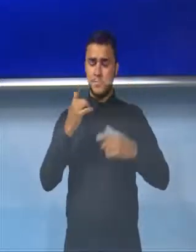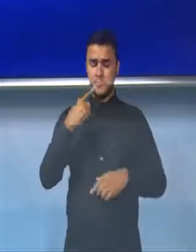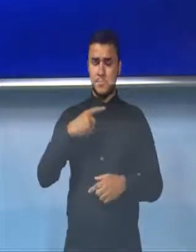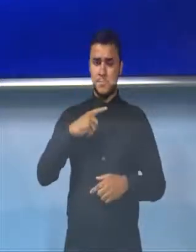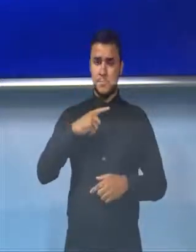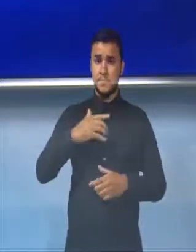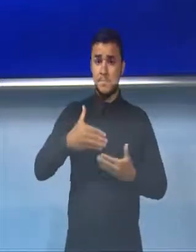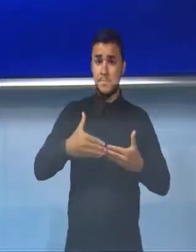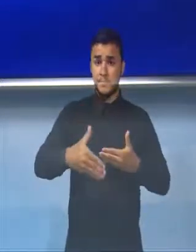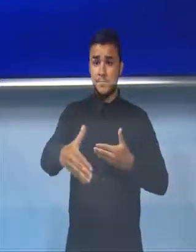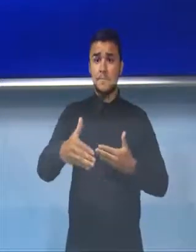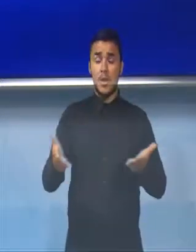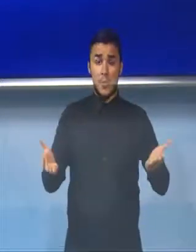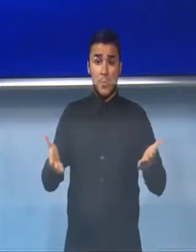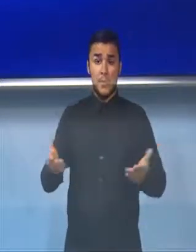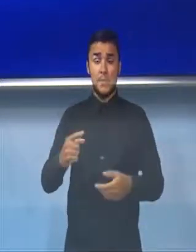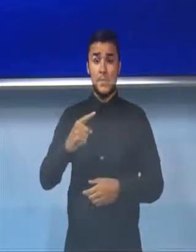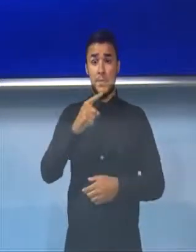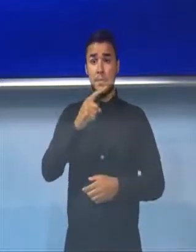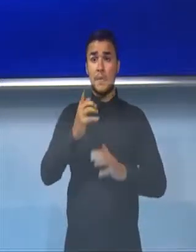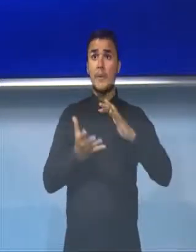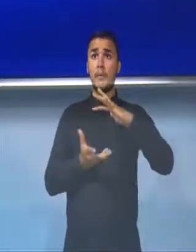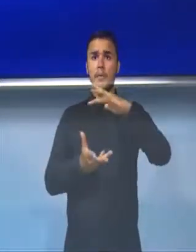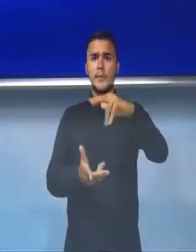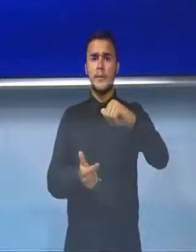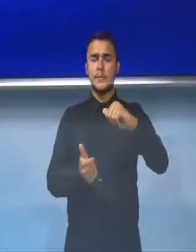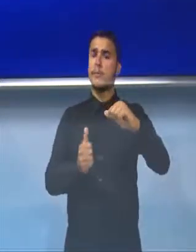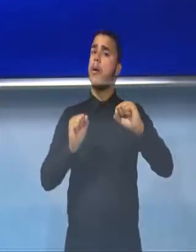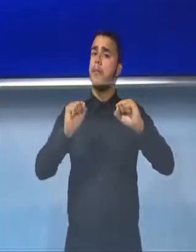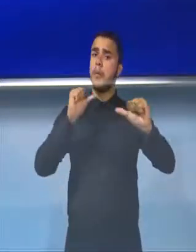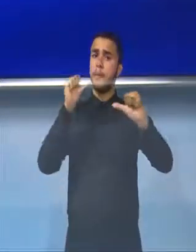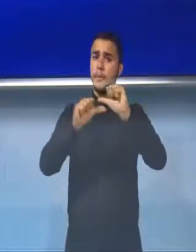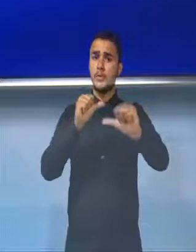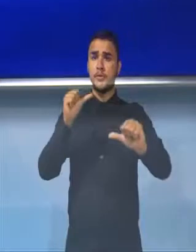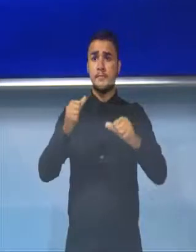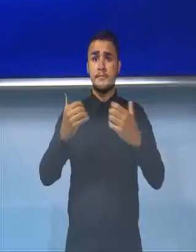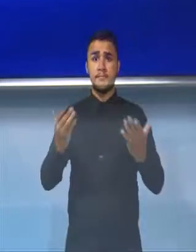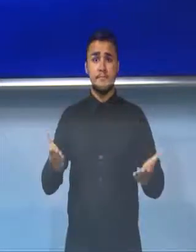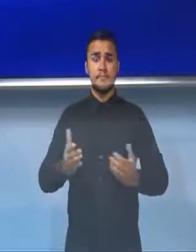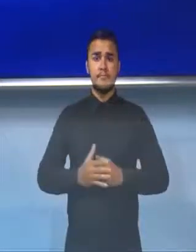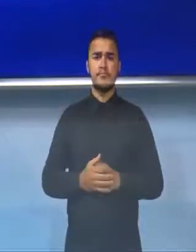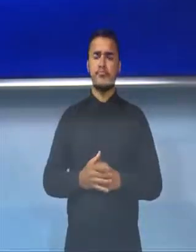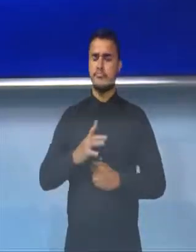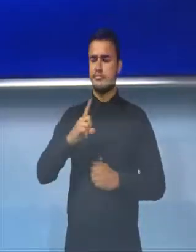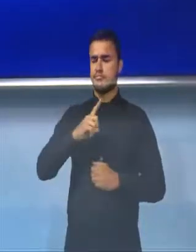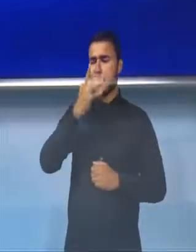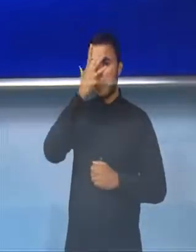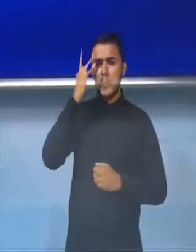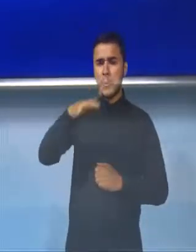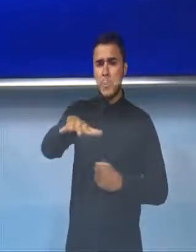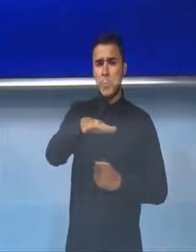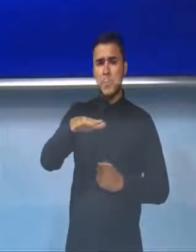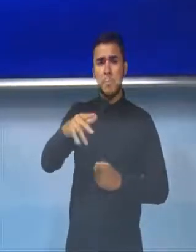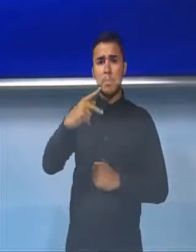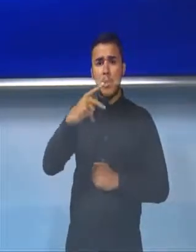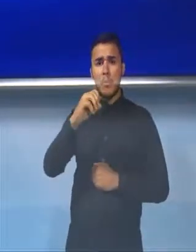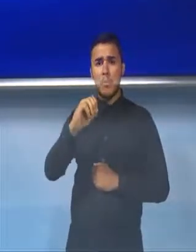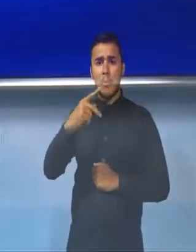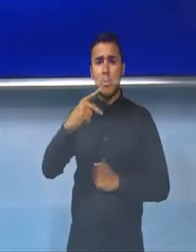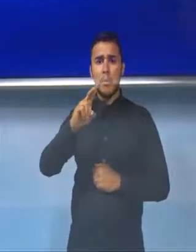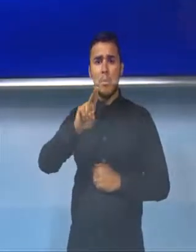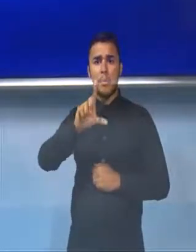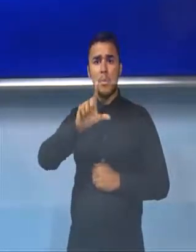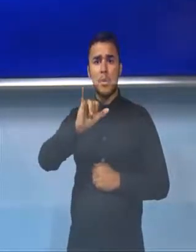por exemplo, do que vem acontecendo no mundo hoje. O populismo,